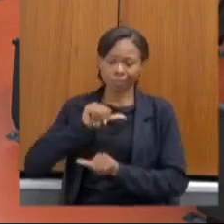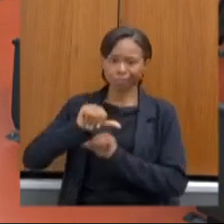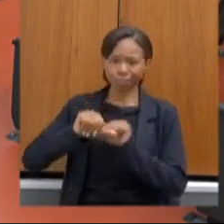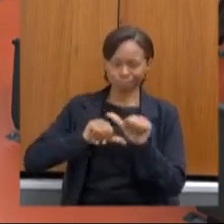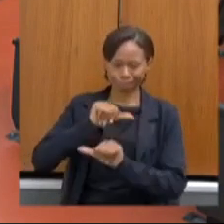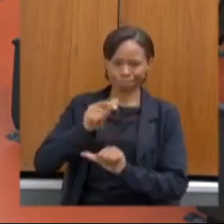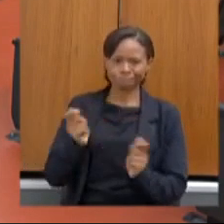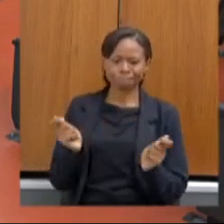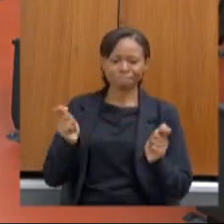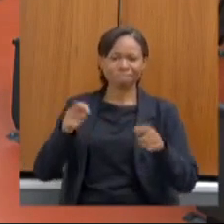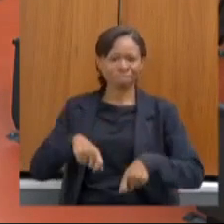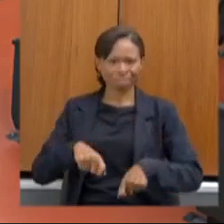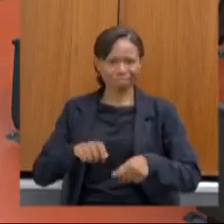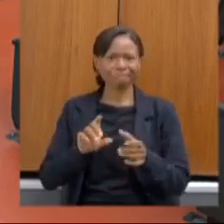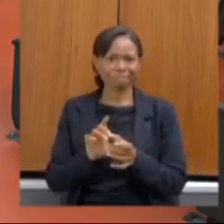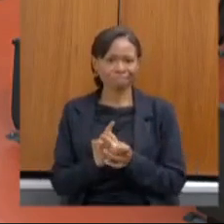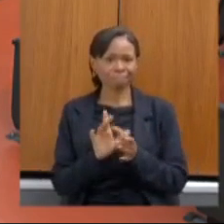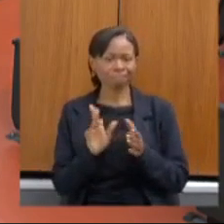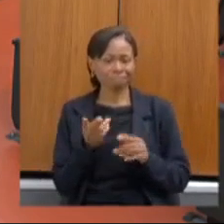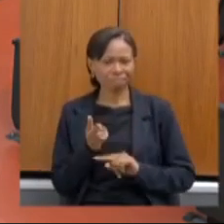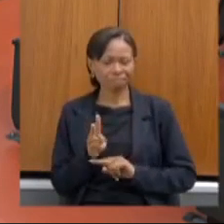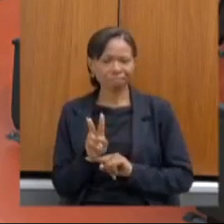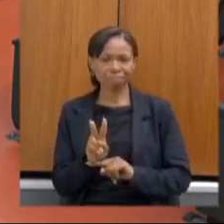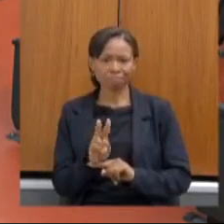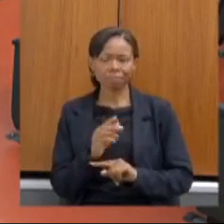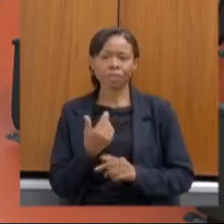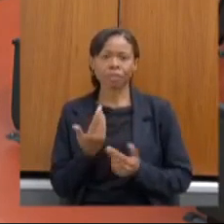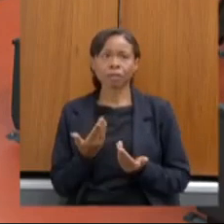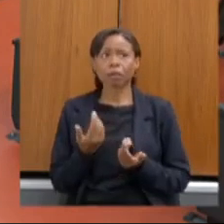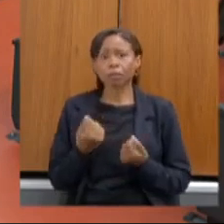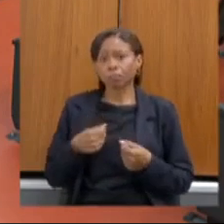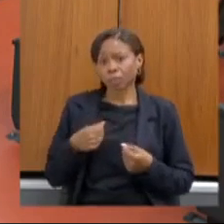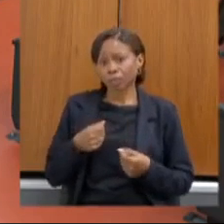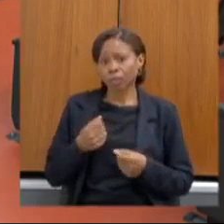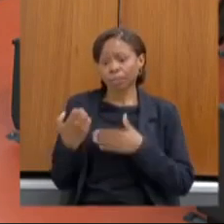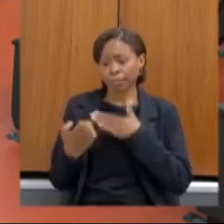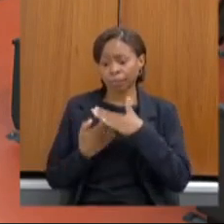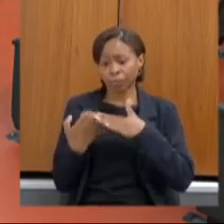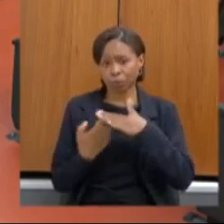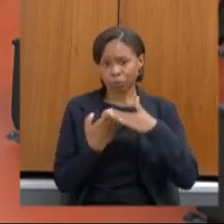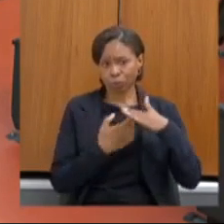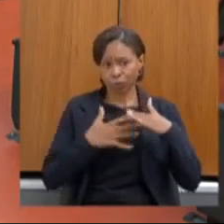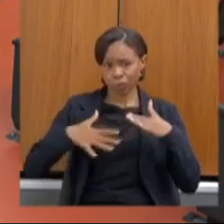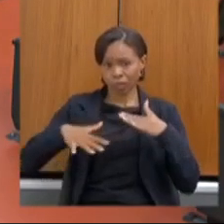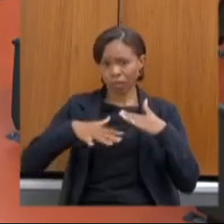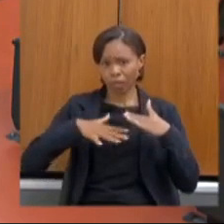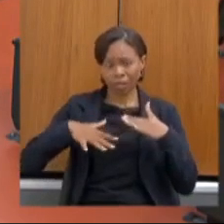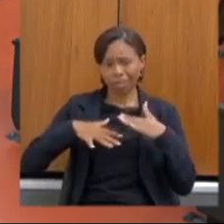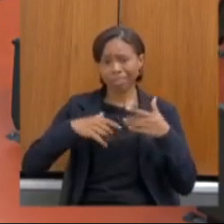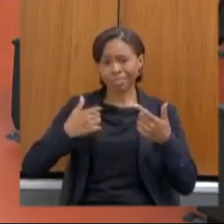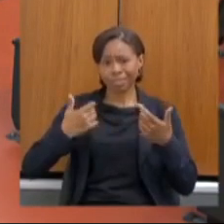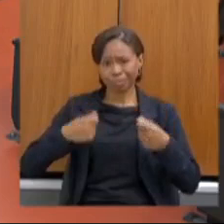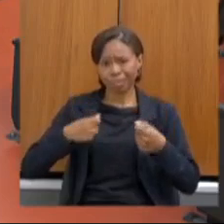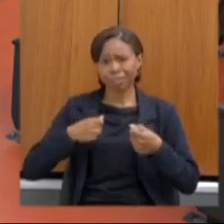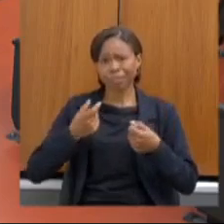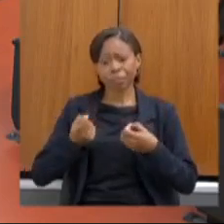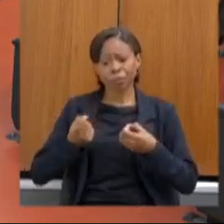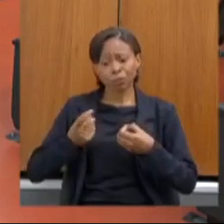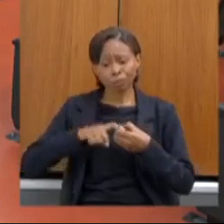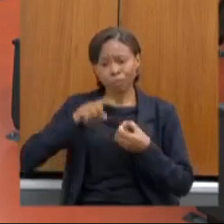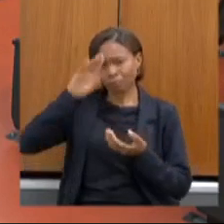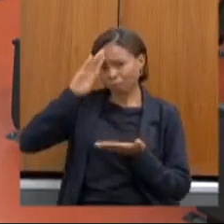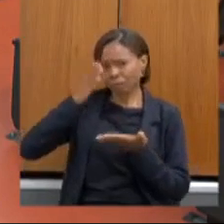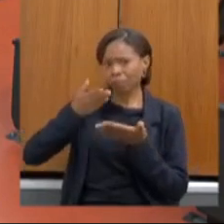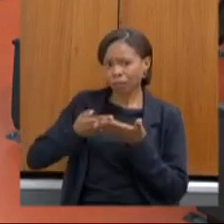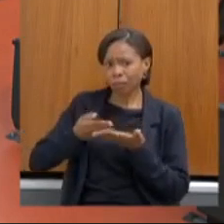Preciso fazer um trabalho junto ao setor Empresarial para que ele volte a acreditar no bdmg acho que muitos deixam de procurar o